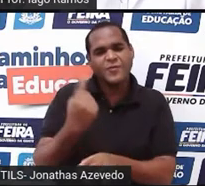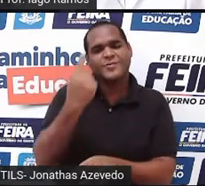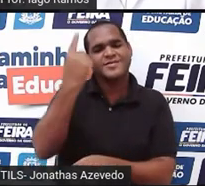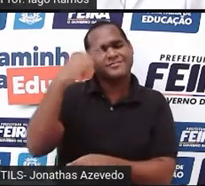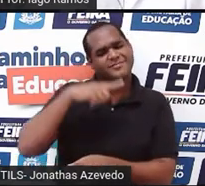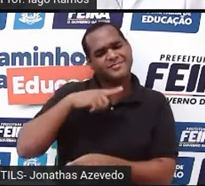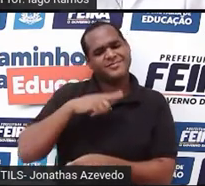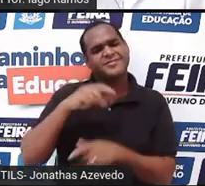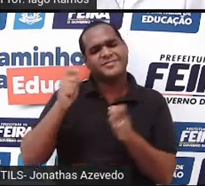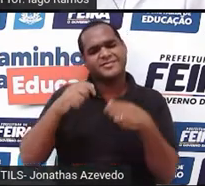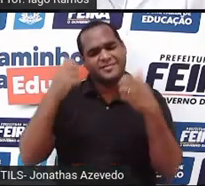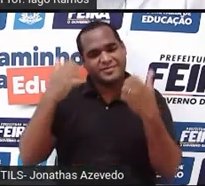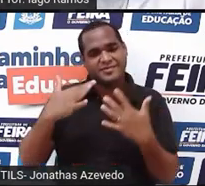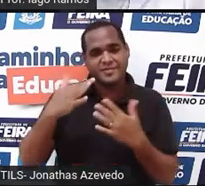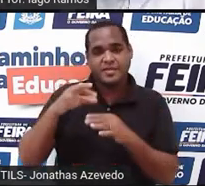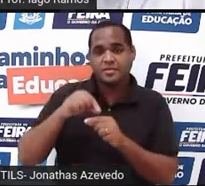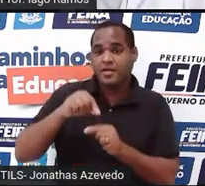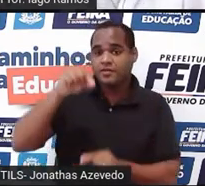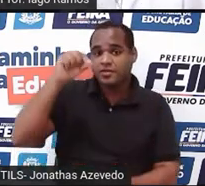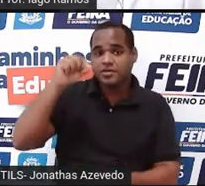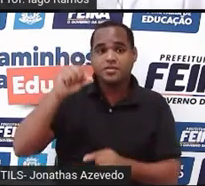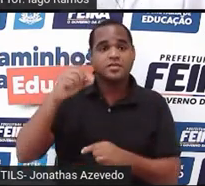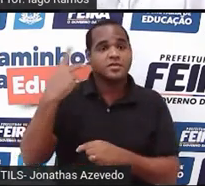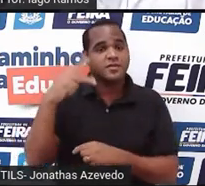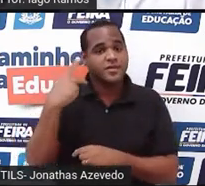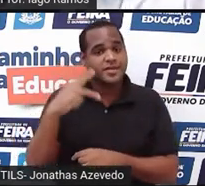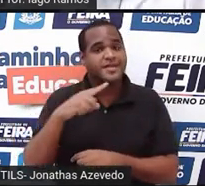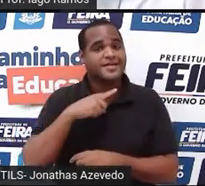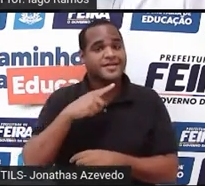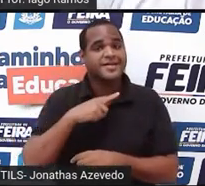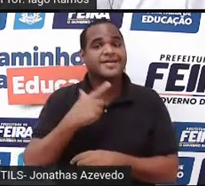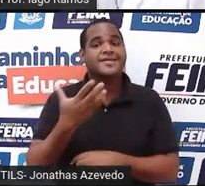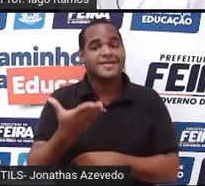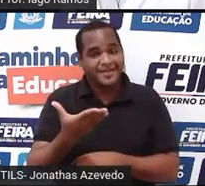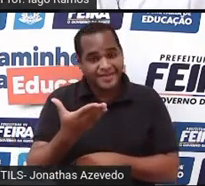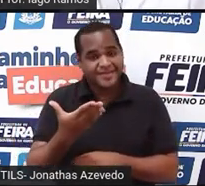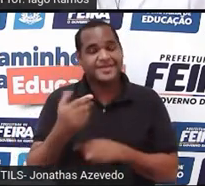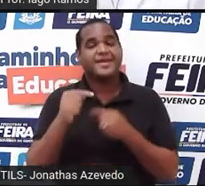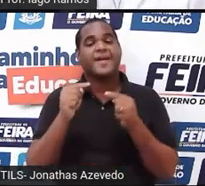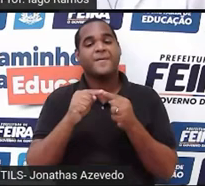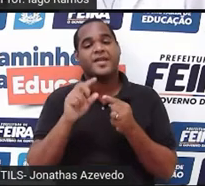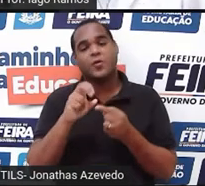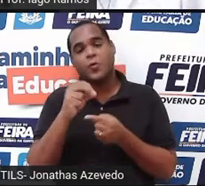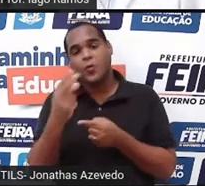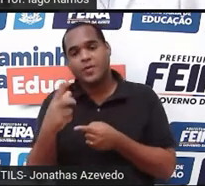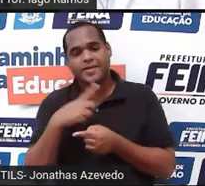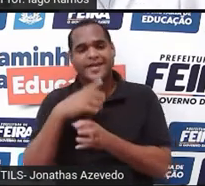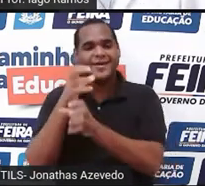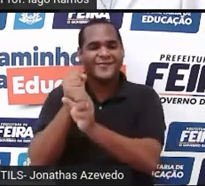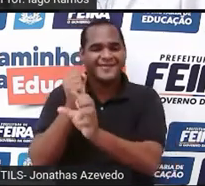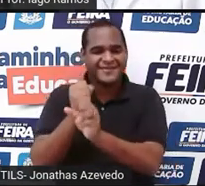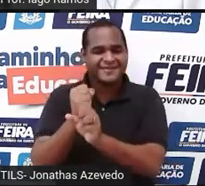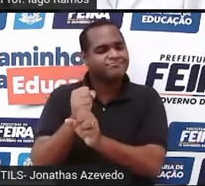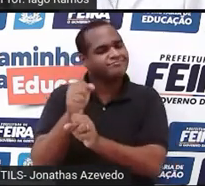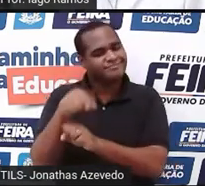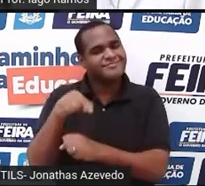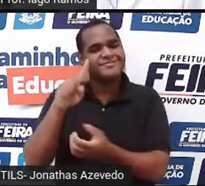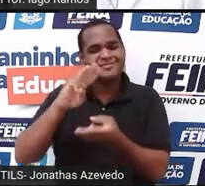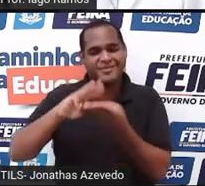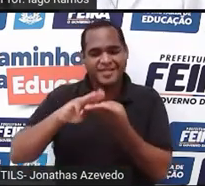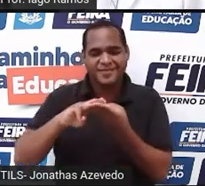grandeza já falei tudo a medida falou de medida ou falou de quantidade a